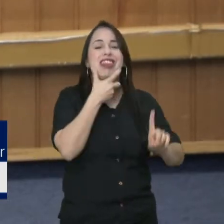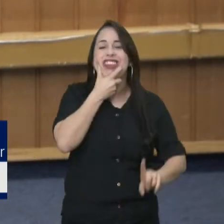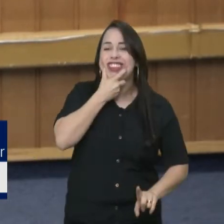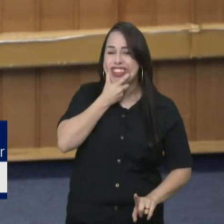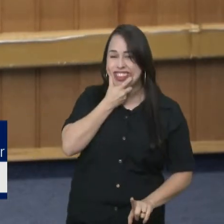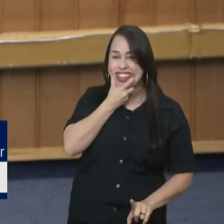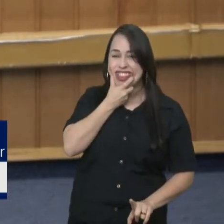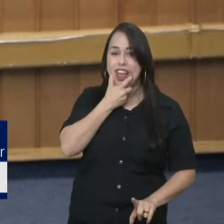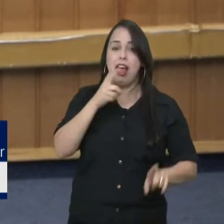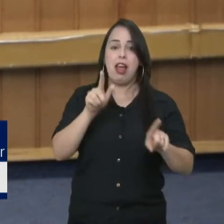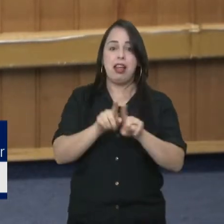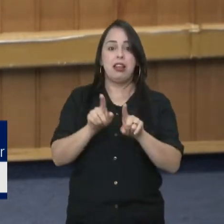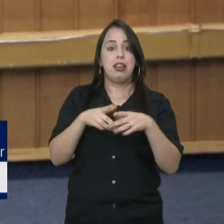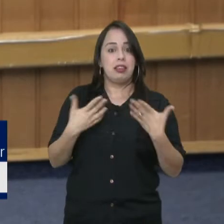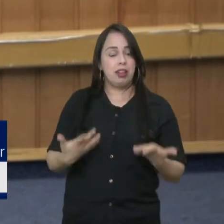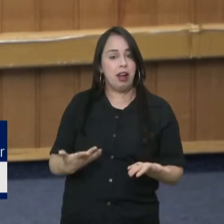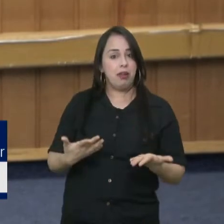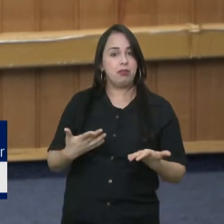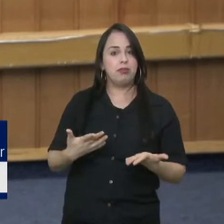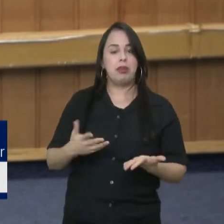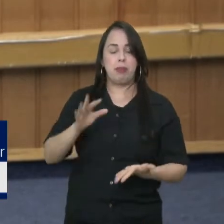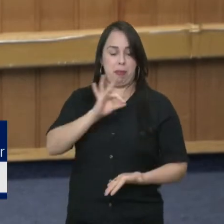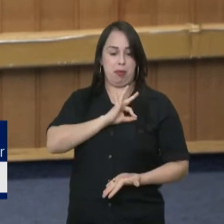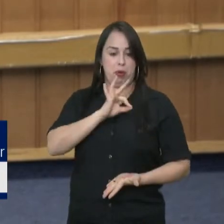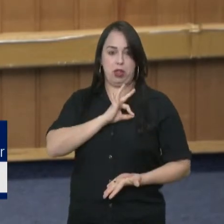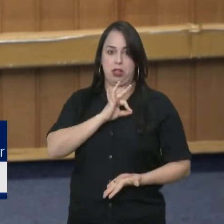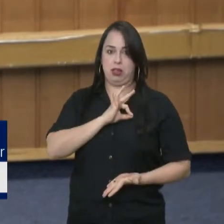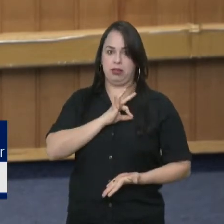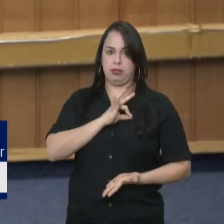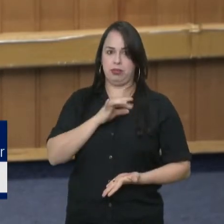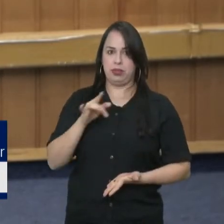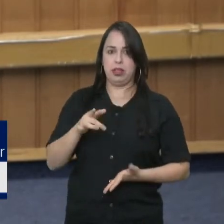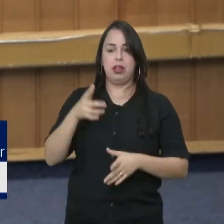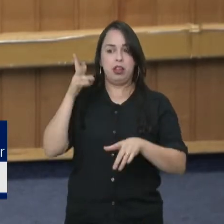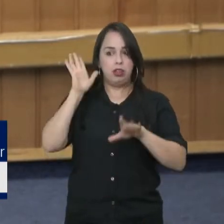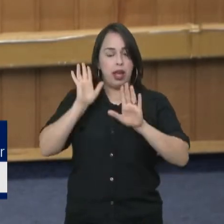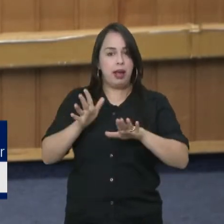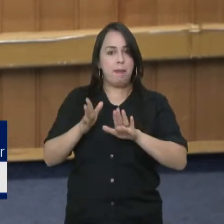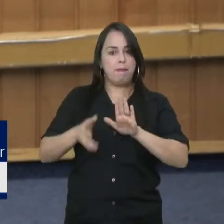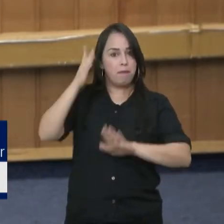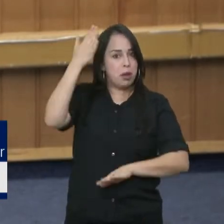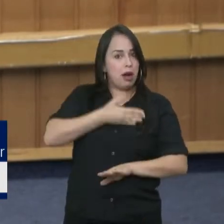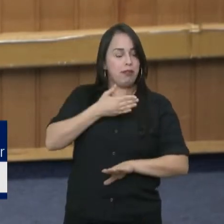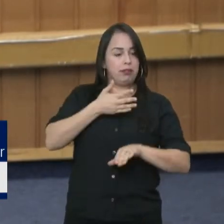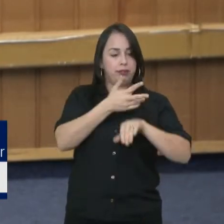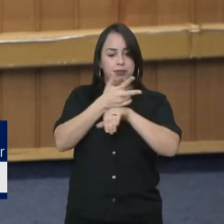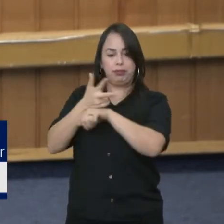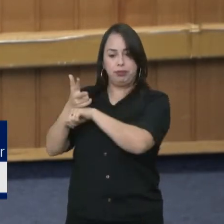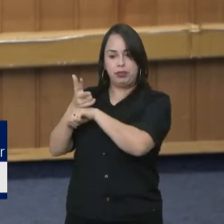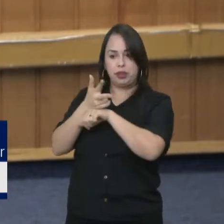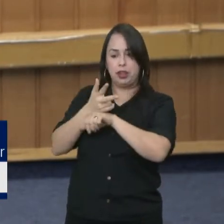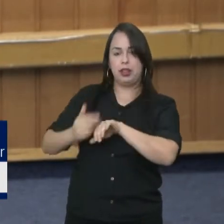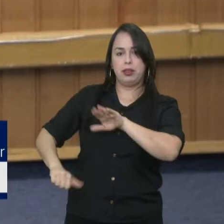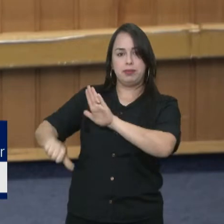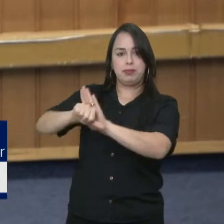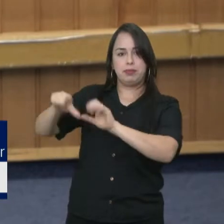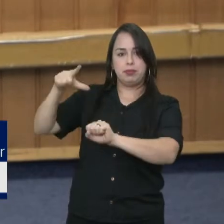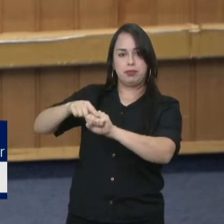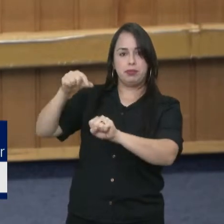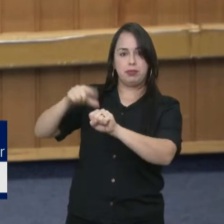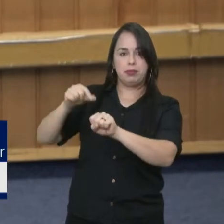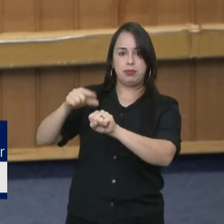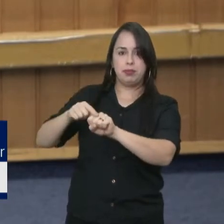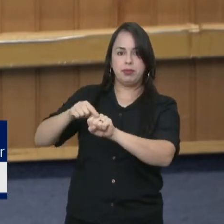Câmara. Para a PF, o episódio, que foi registrado em vídeo, foi enquadrado no artigo do